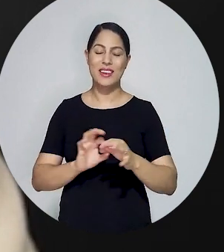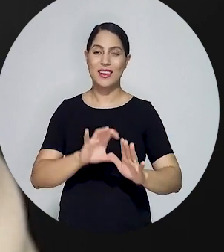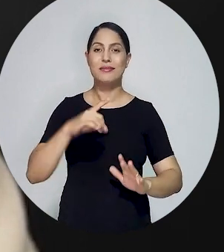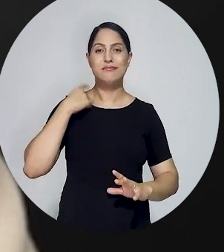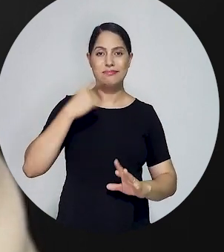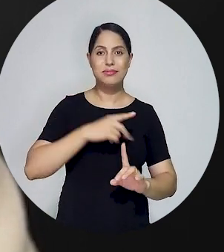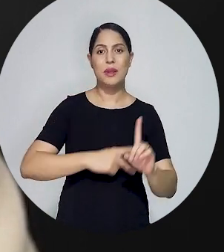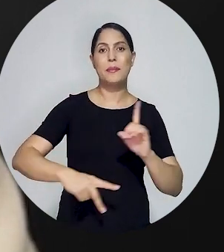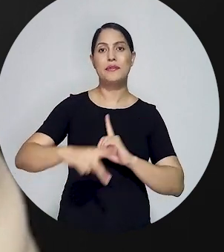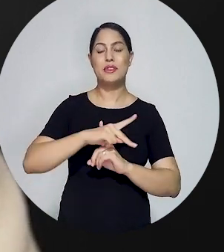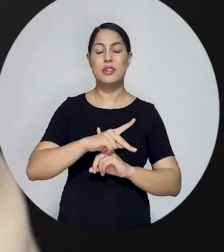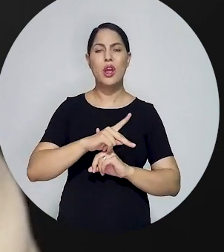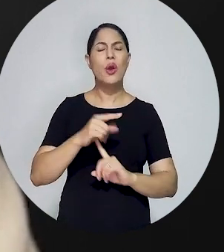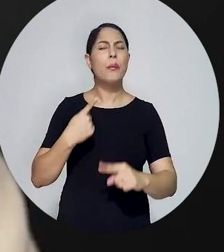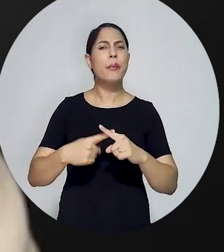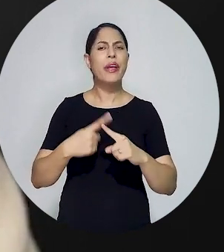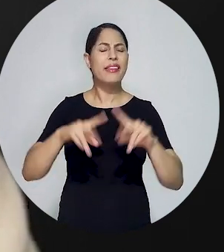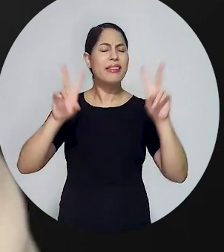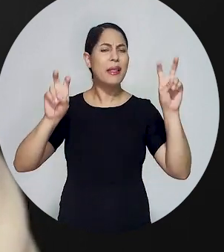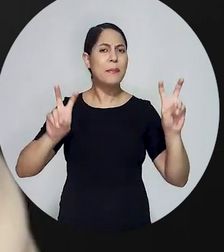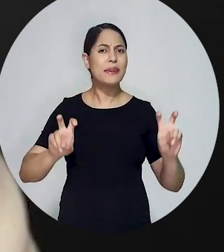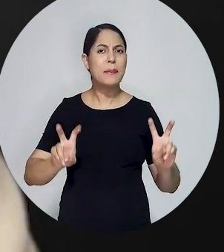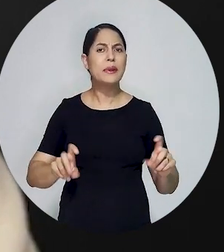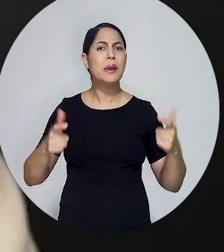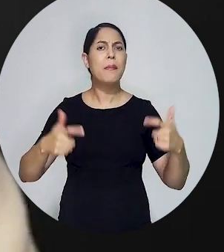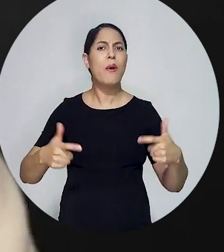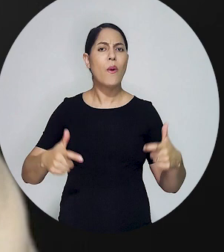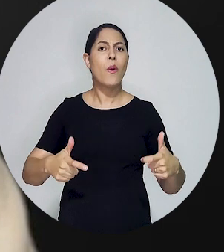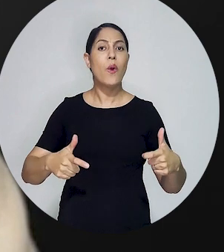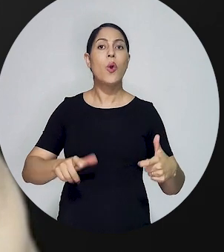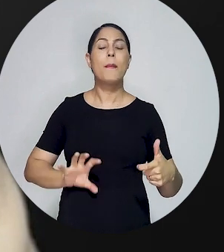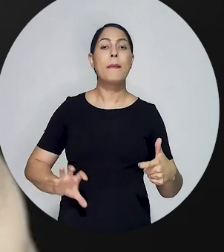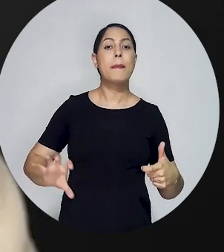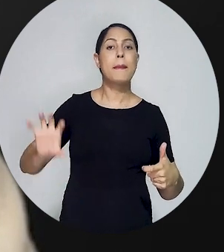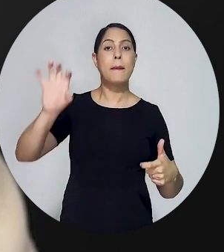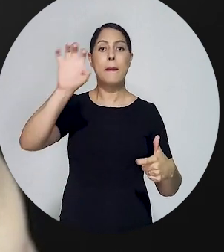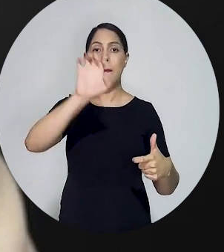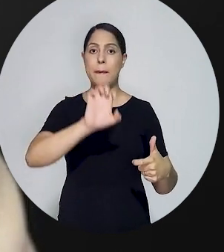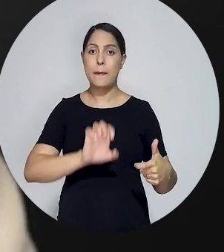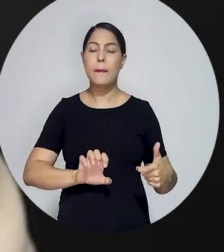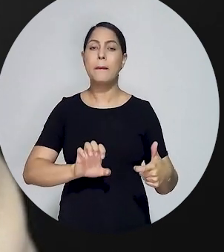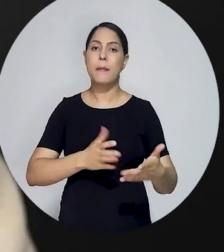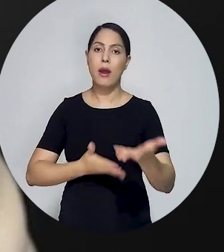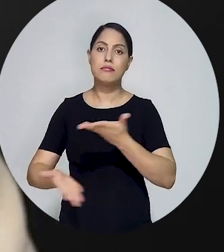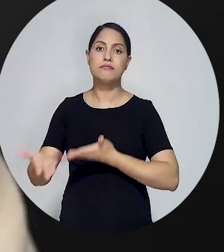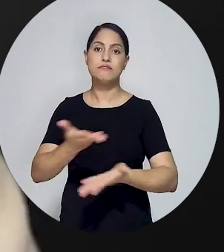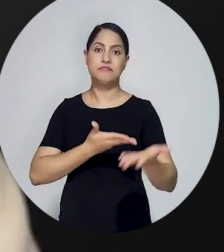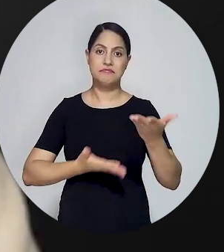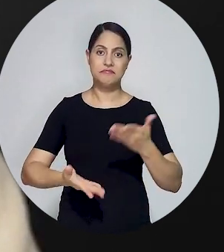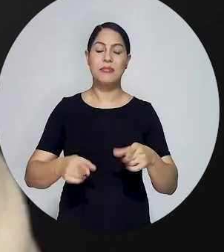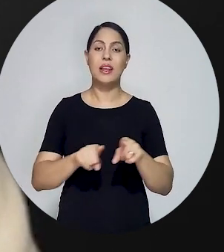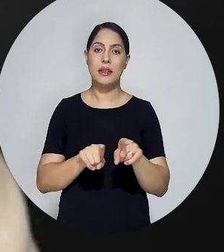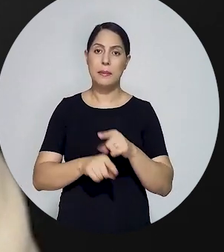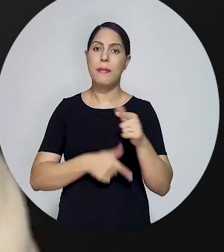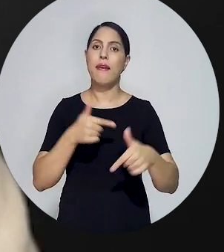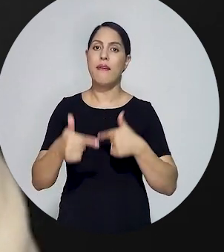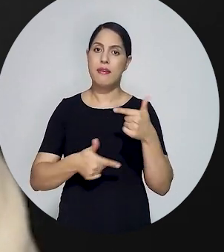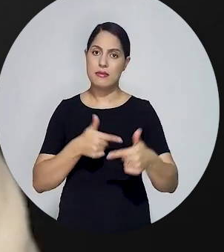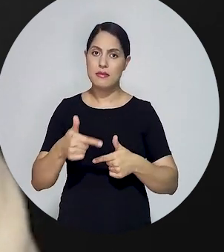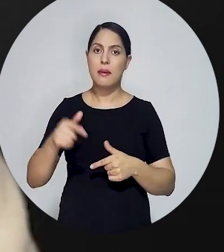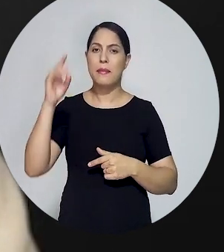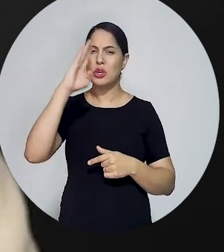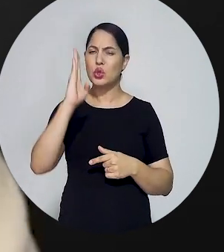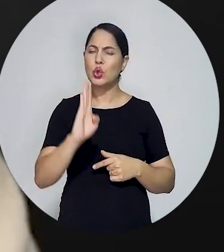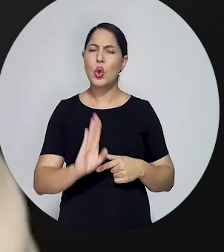advocacia previdenciária, com vários temas que a gente tem ouvido e recebido das comissões estaduais, unificado